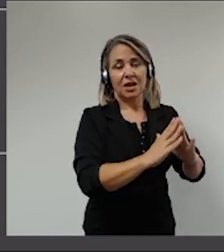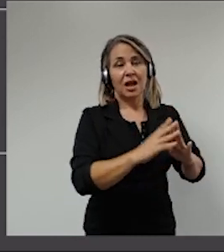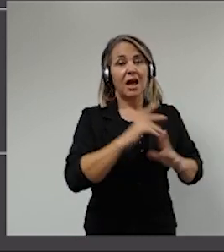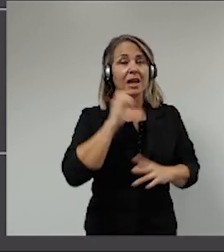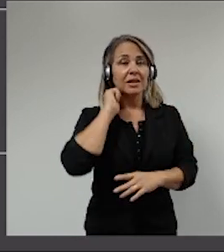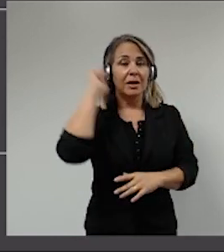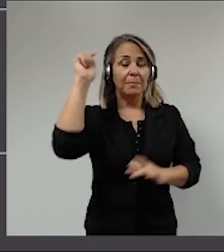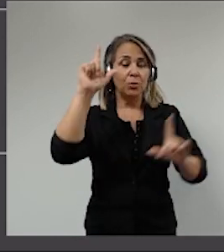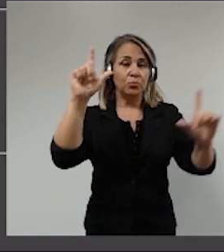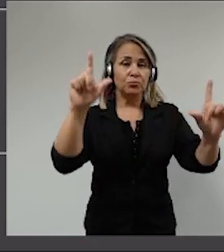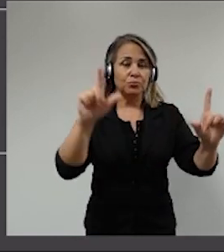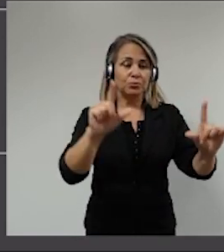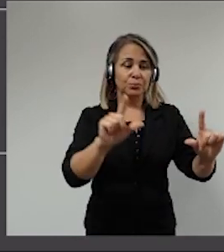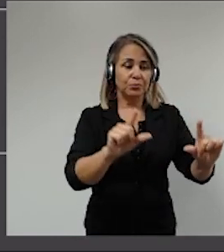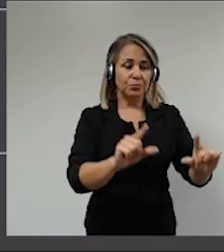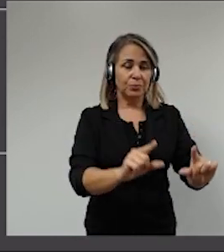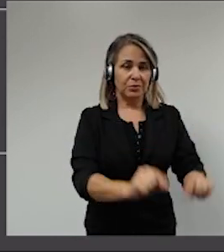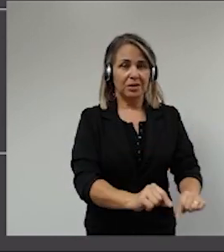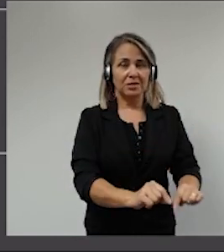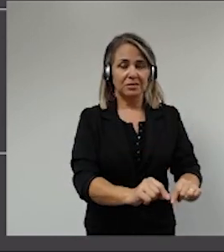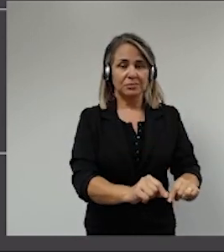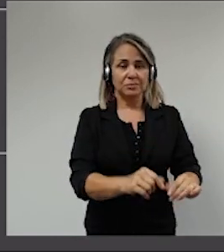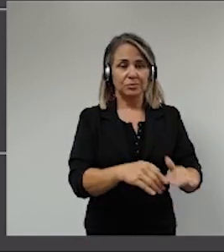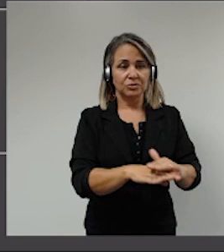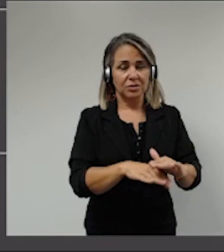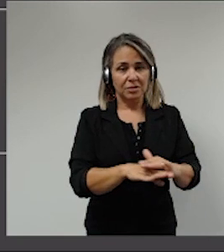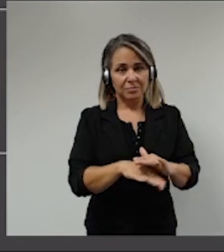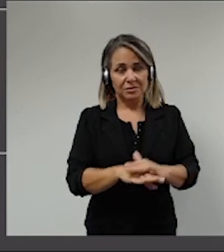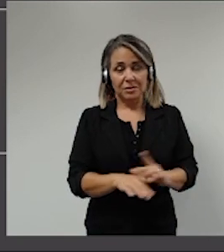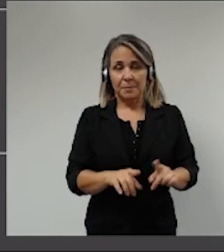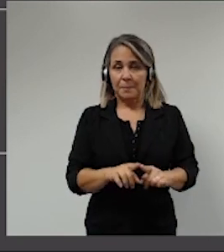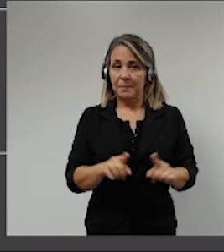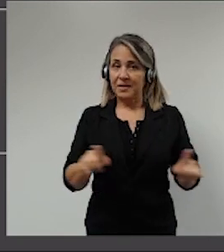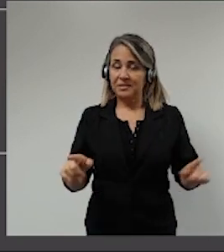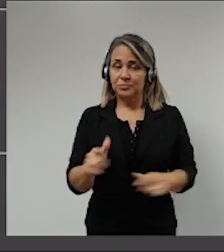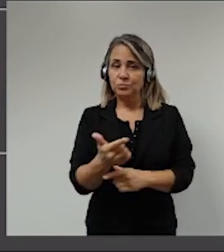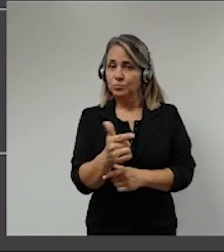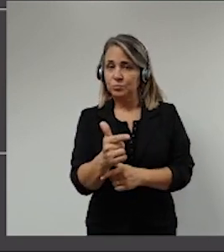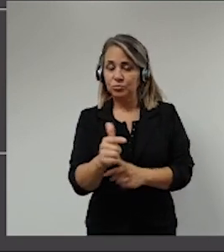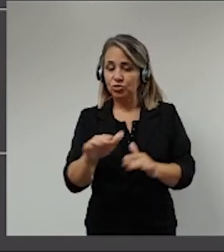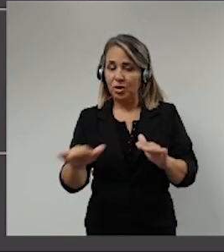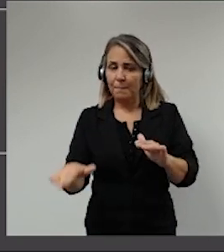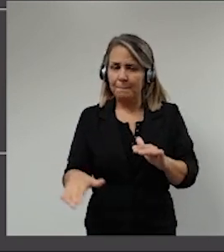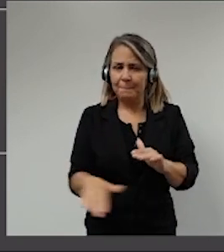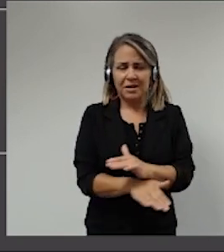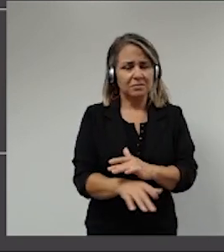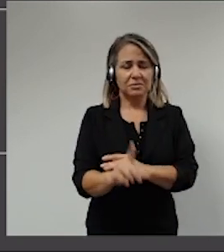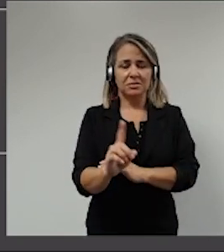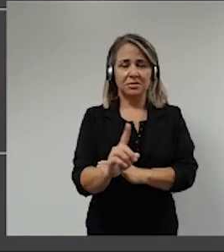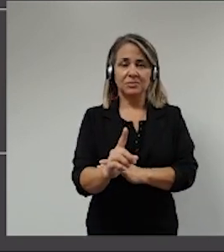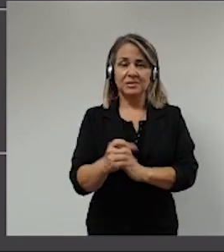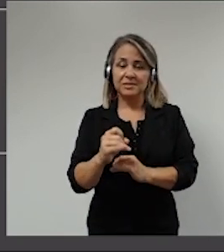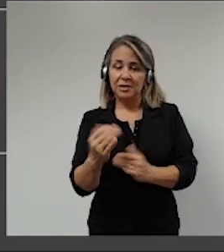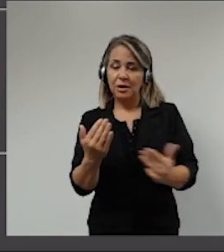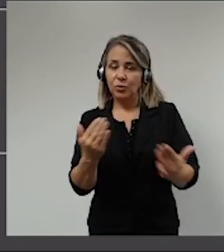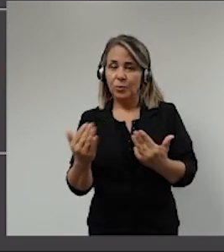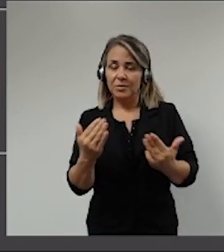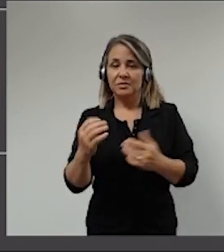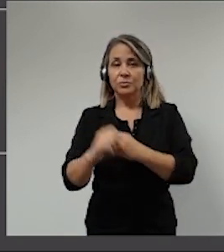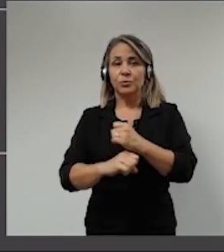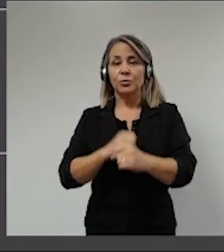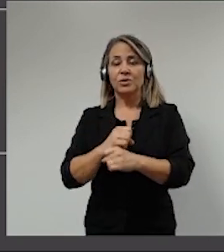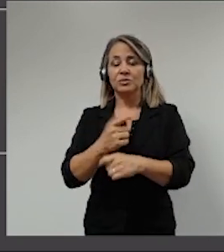queda absurda nos depósitos de marca, mas mesmo assim não foi tão abaixo se comparado com